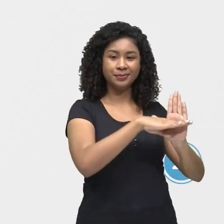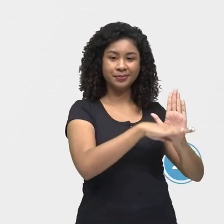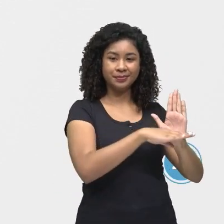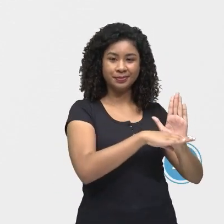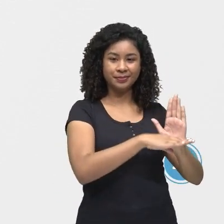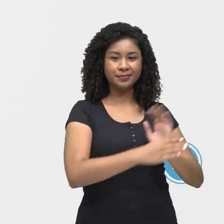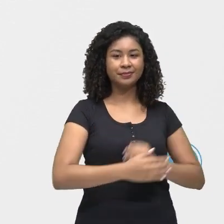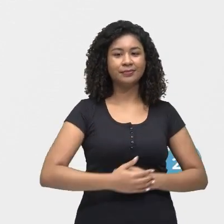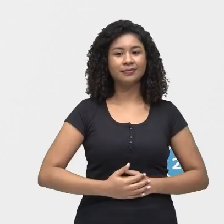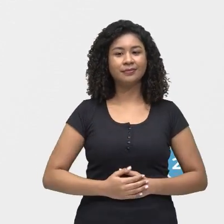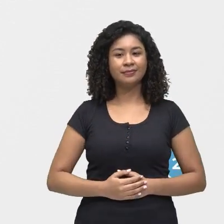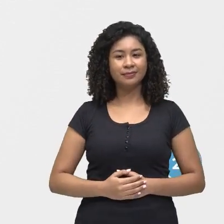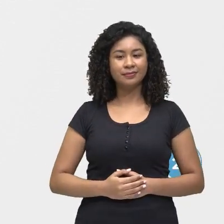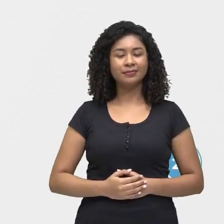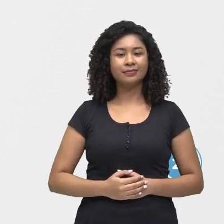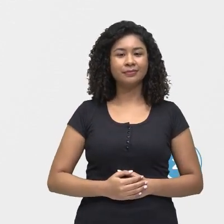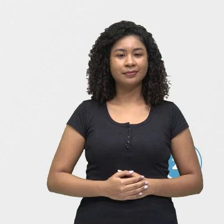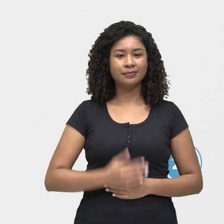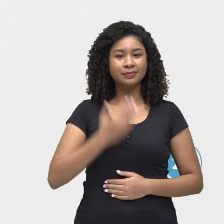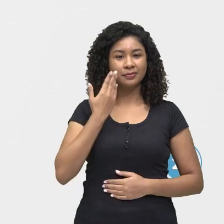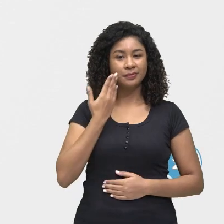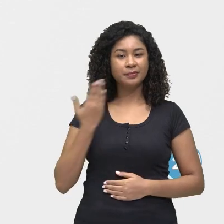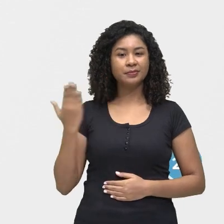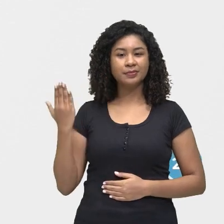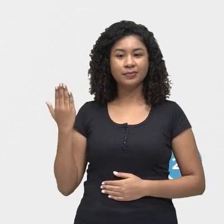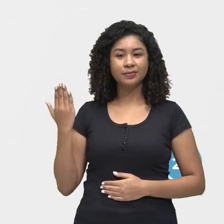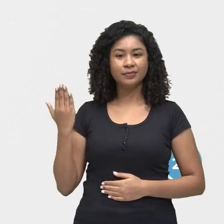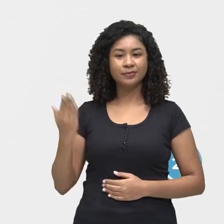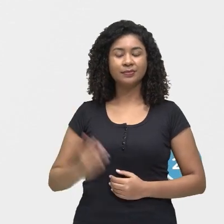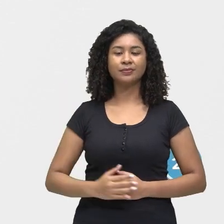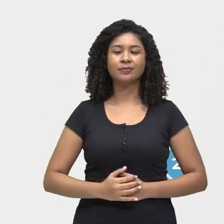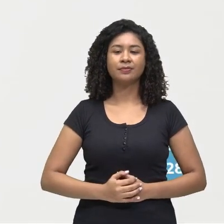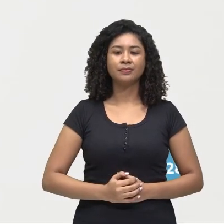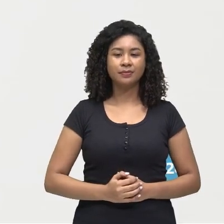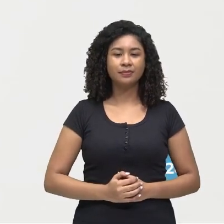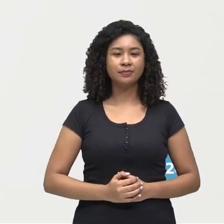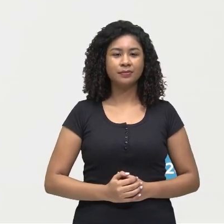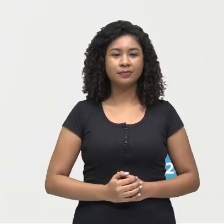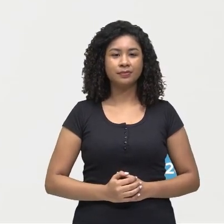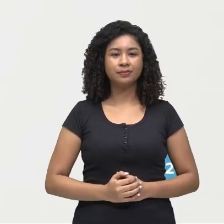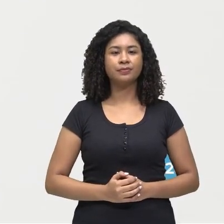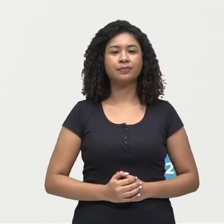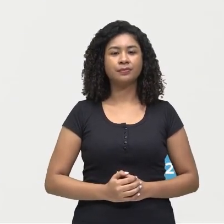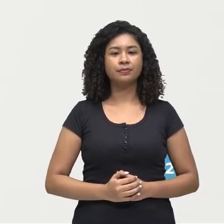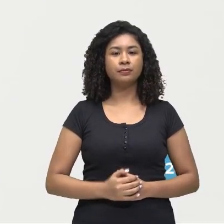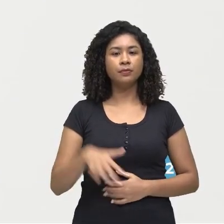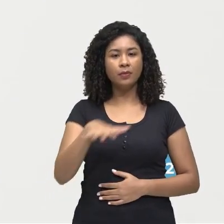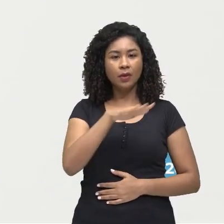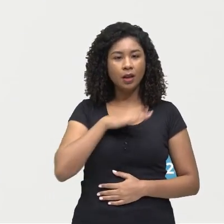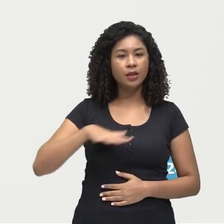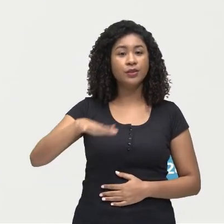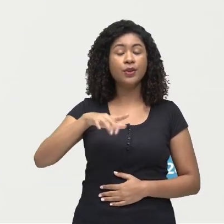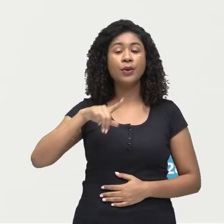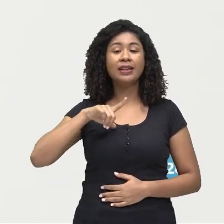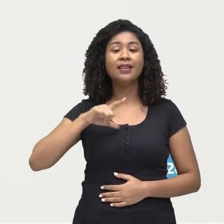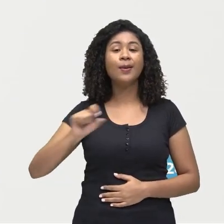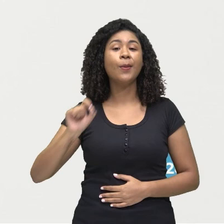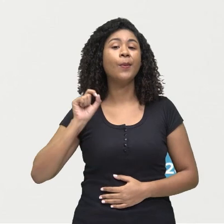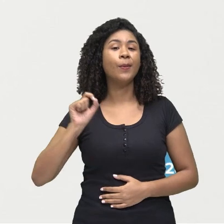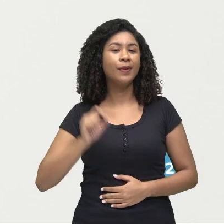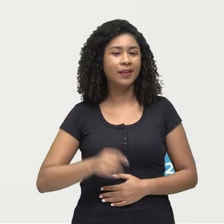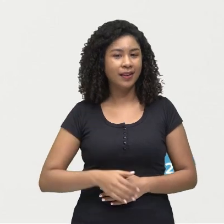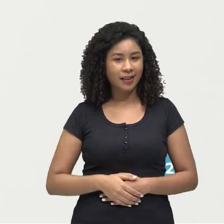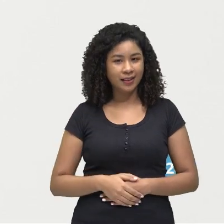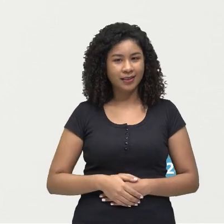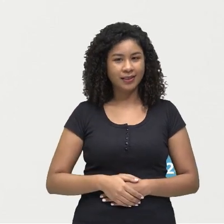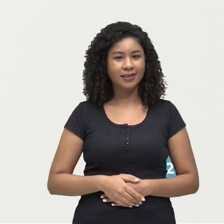gente pode observar rapidinho aqui. A eletrosfera é a região do átomo que... Letra A contém